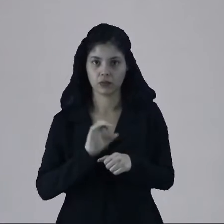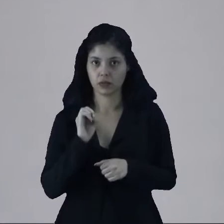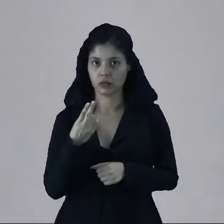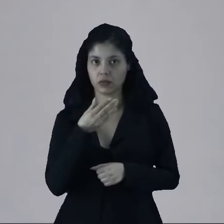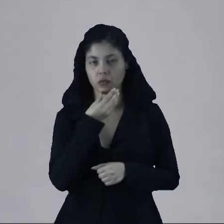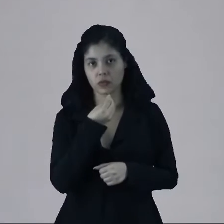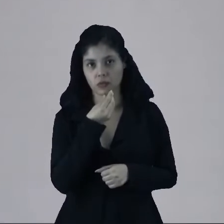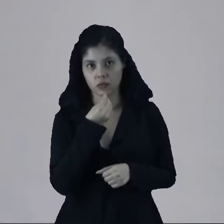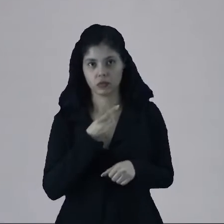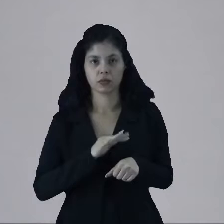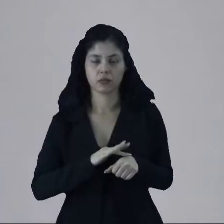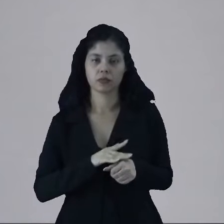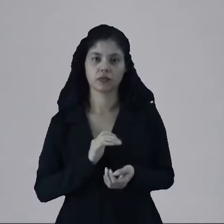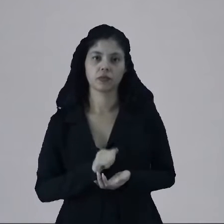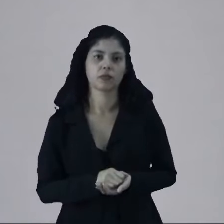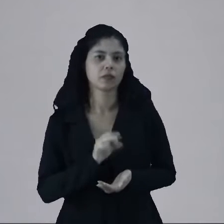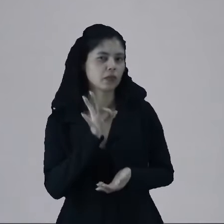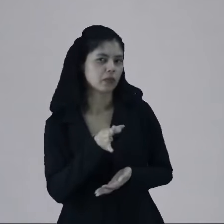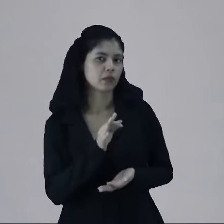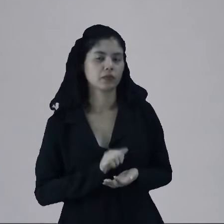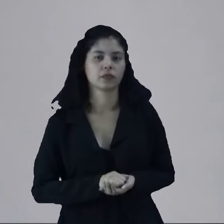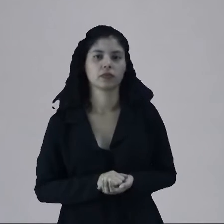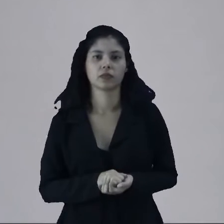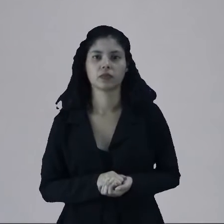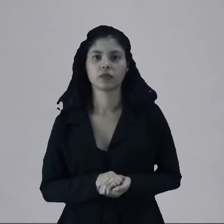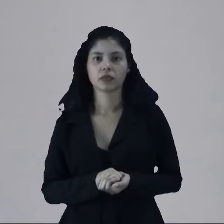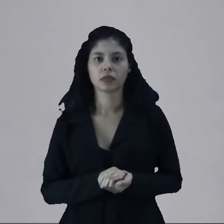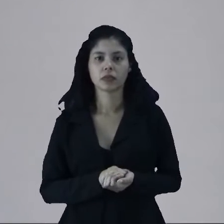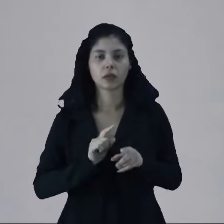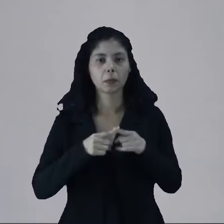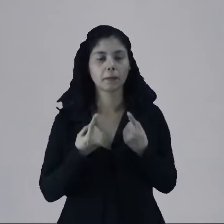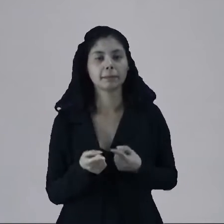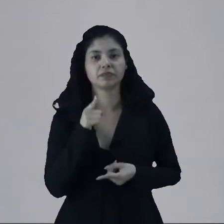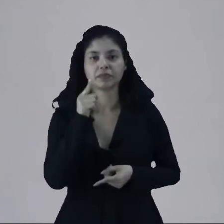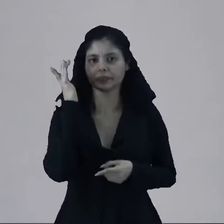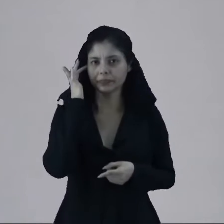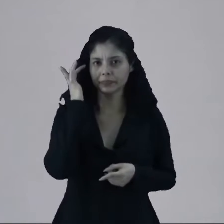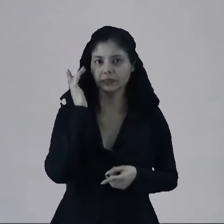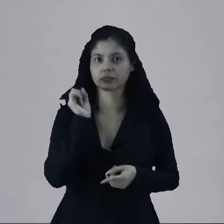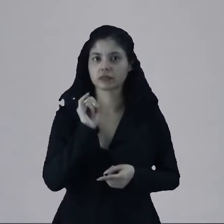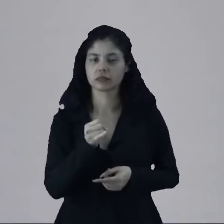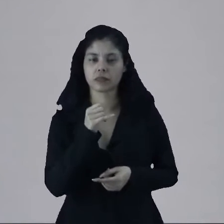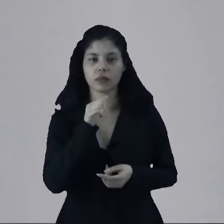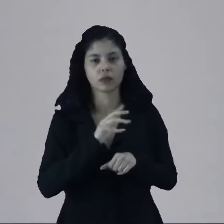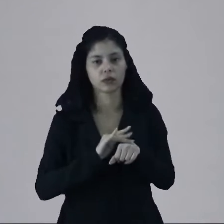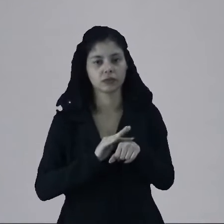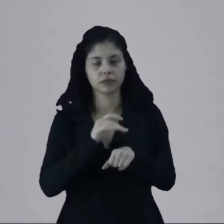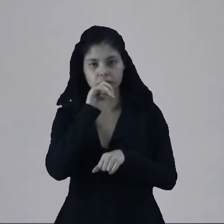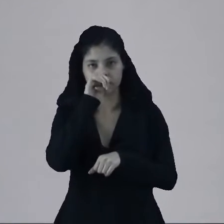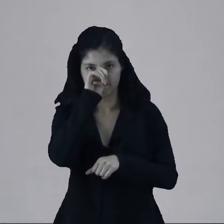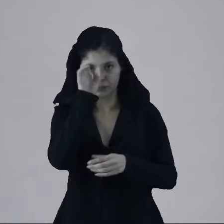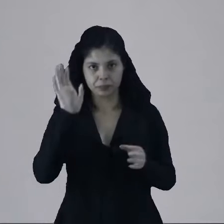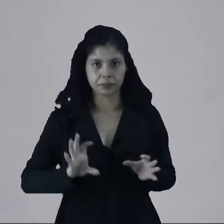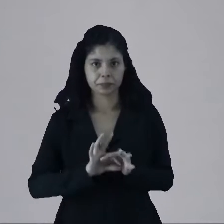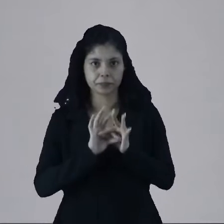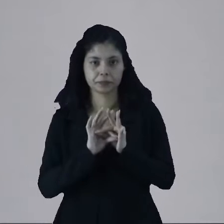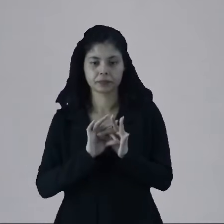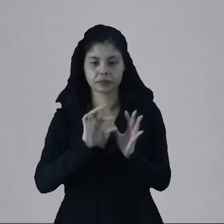doença ou um homem com a doença, certo? Certo. Mas vocês acham que se é uma doença